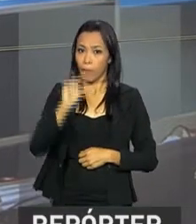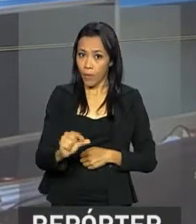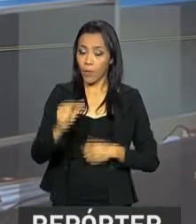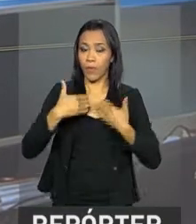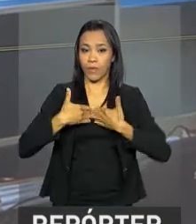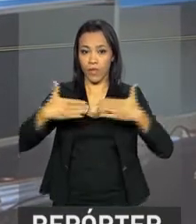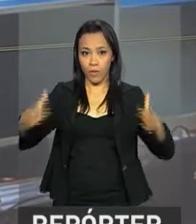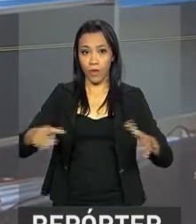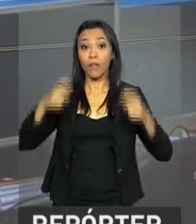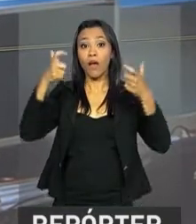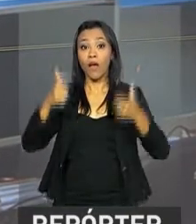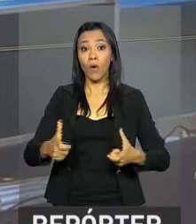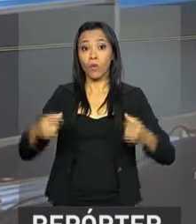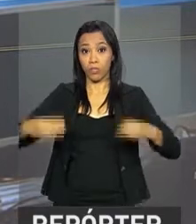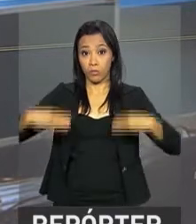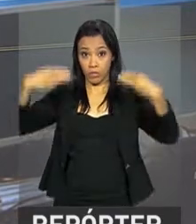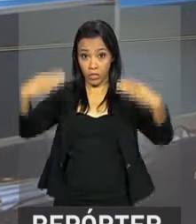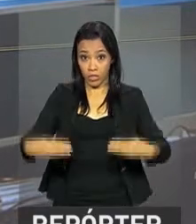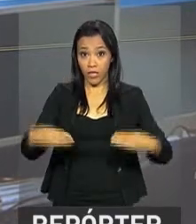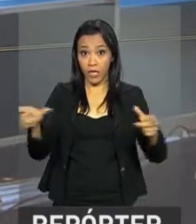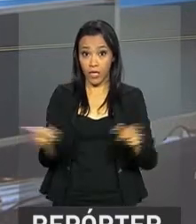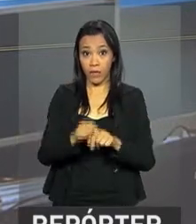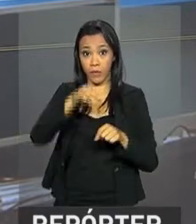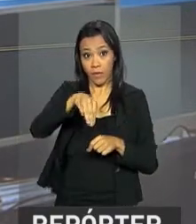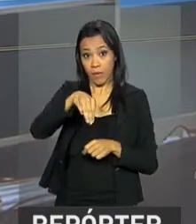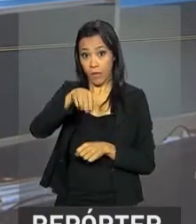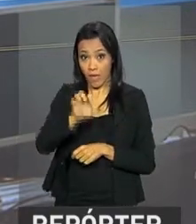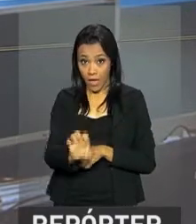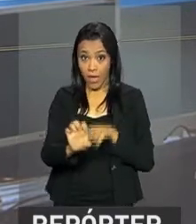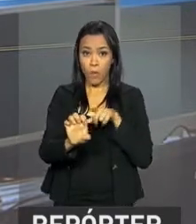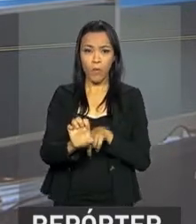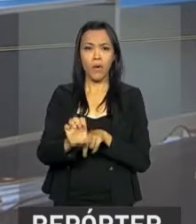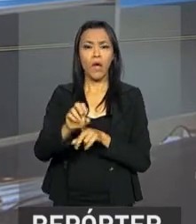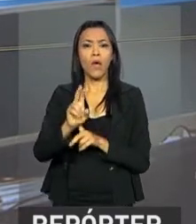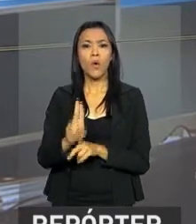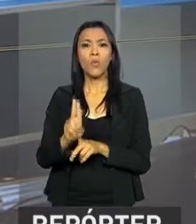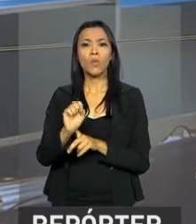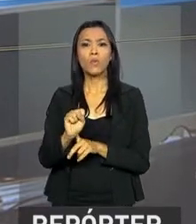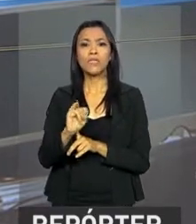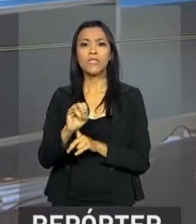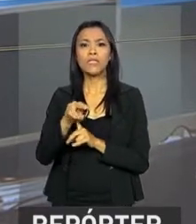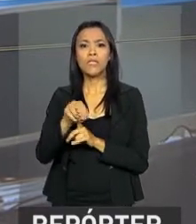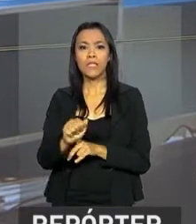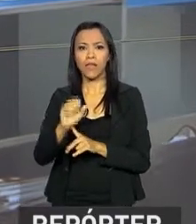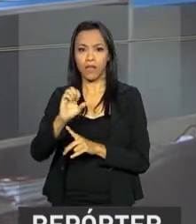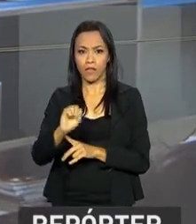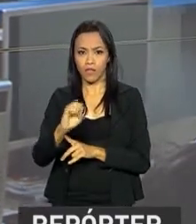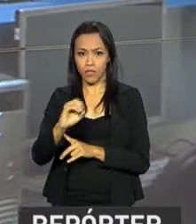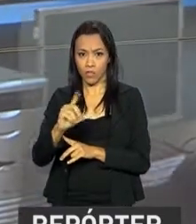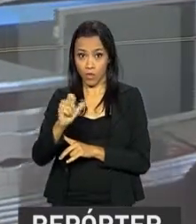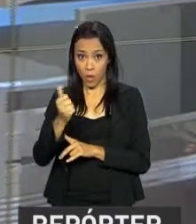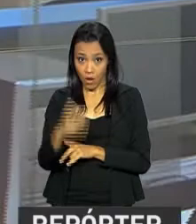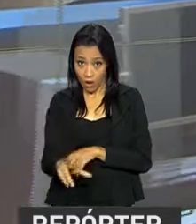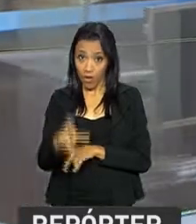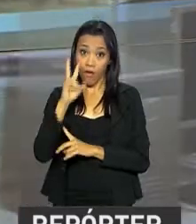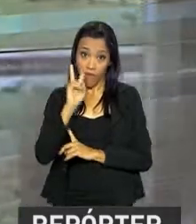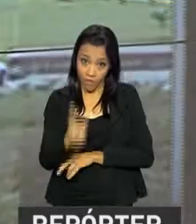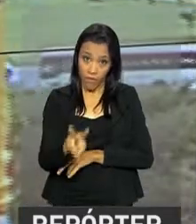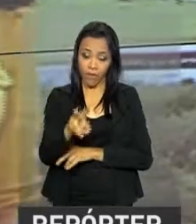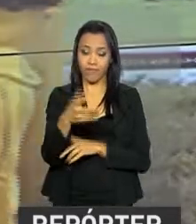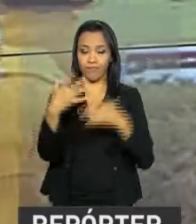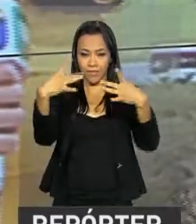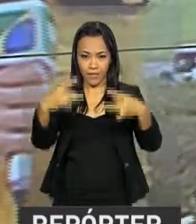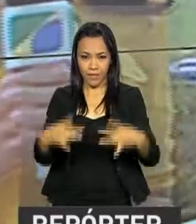do ministério de minas e energia uma usina solar que ajuda na produção de energia limpa vamos saber os detalhes ao vivo com a